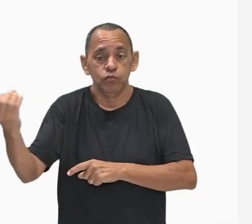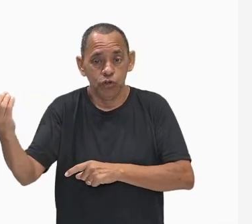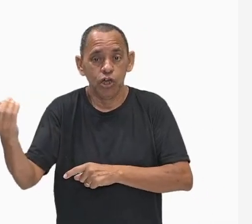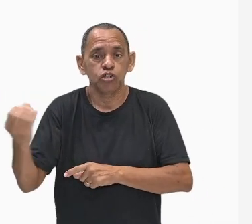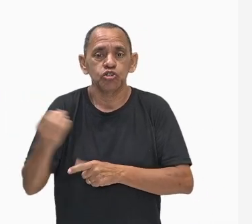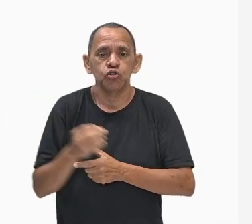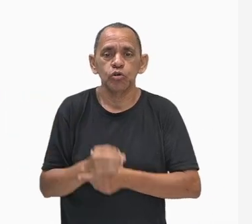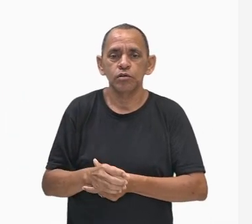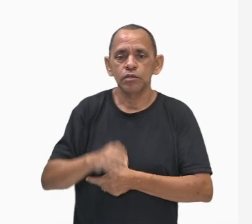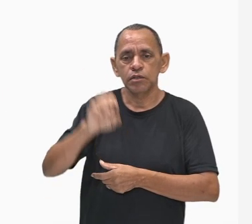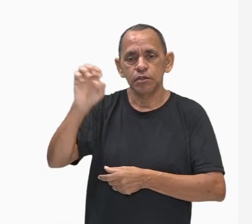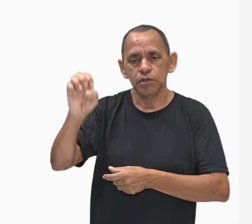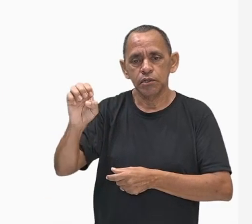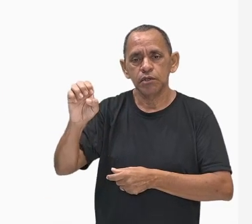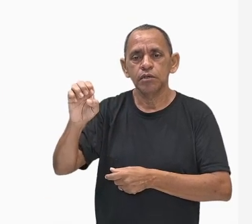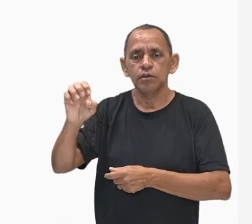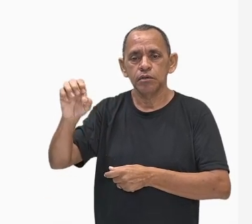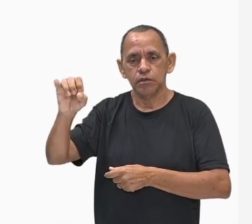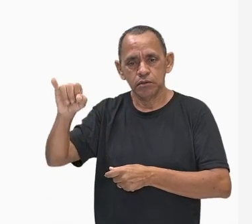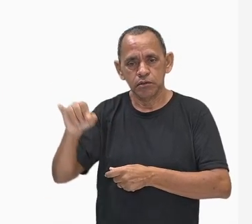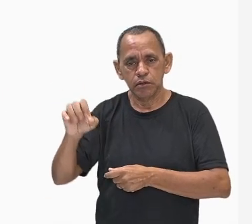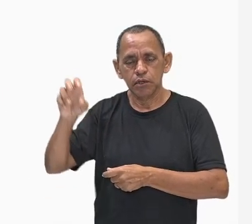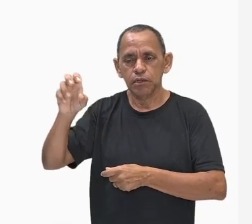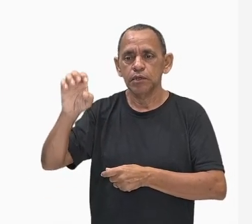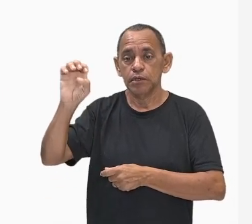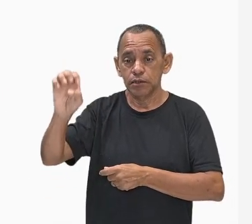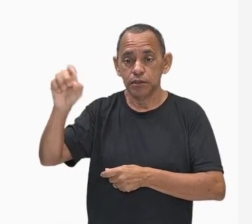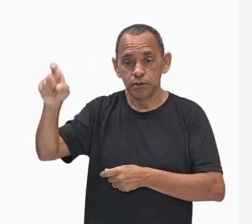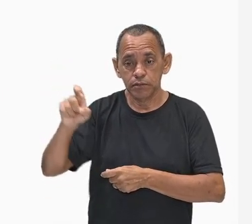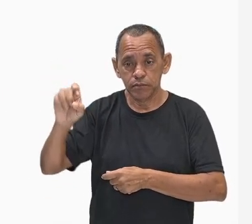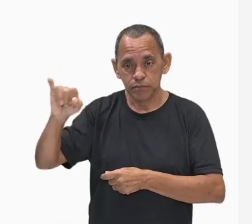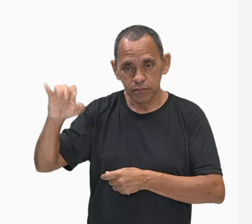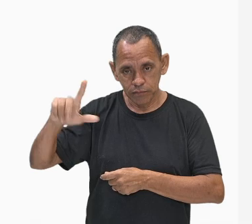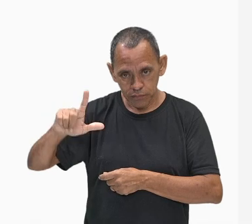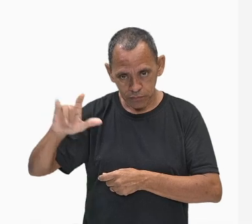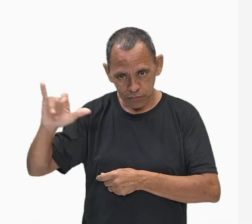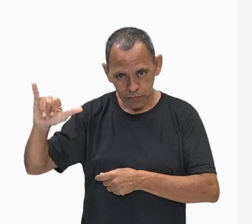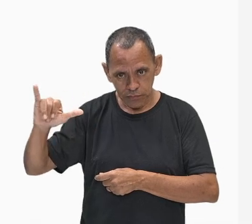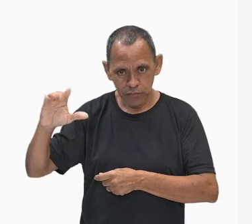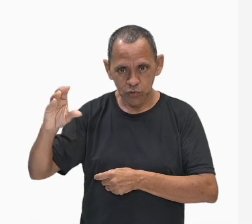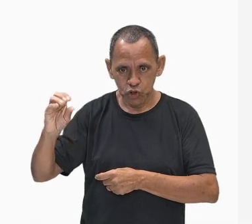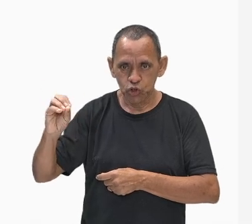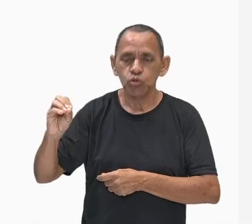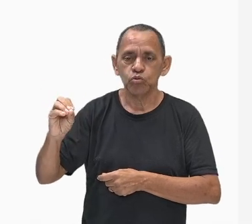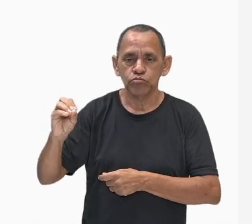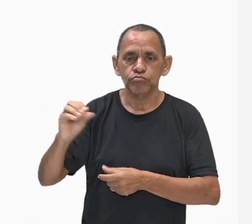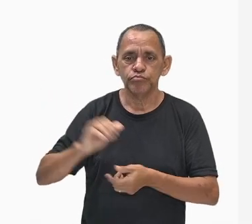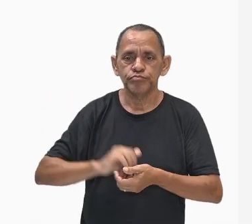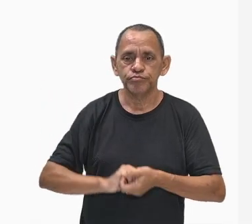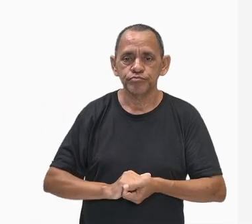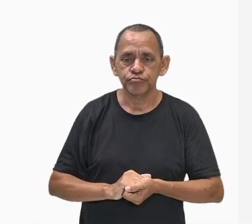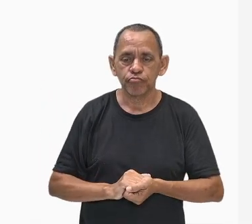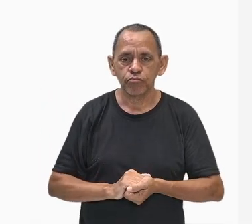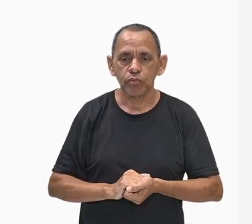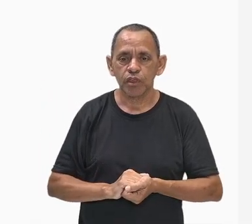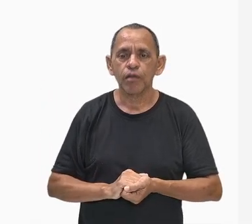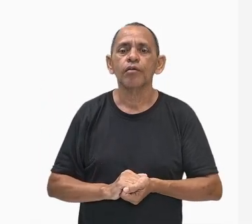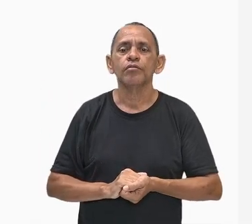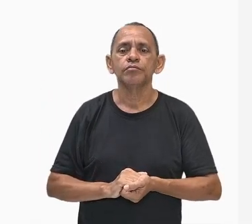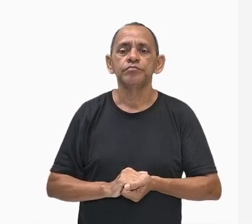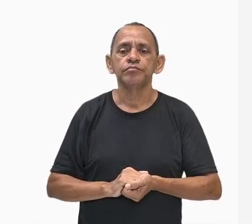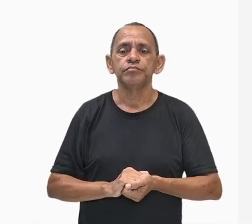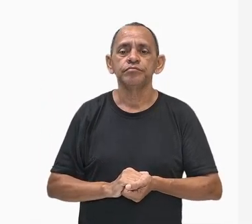vida. Vamos adiante, galerinha. Guilherme de Orange foi coroado como novo rei da